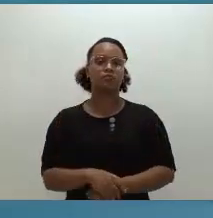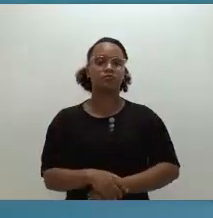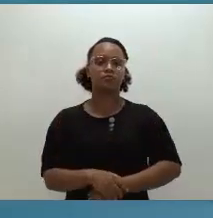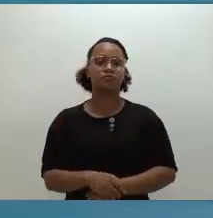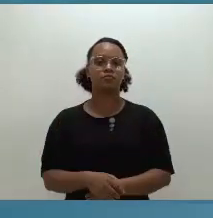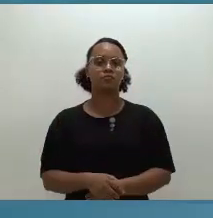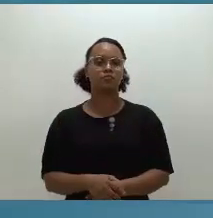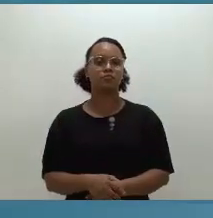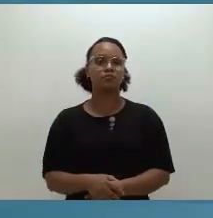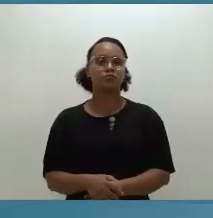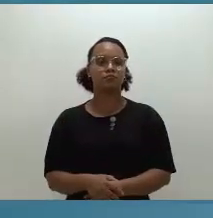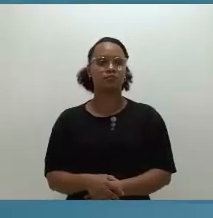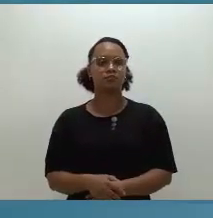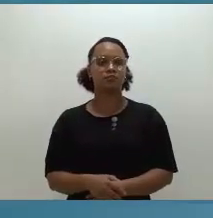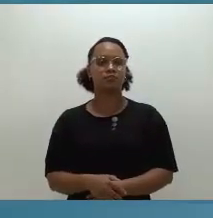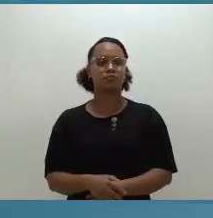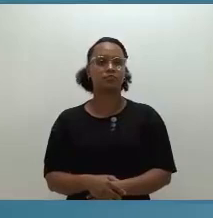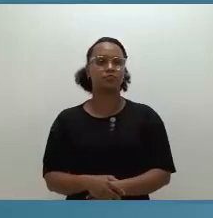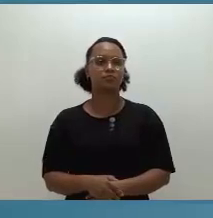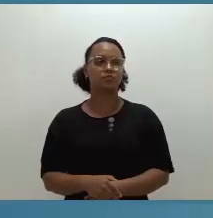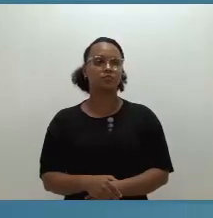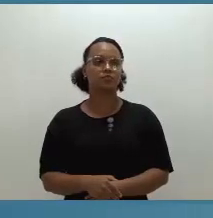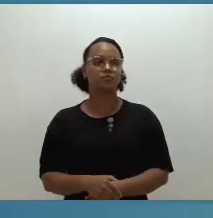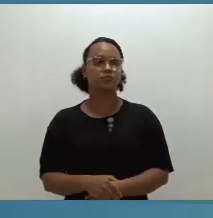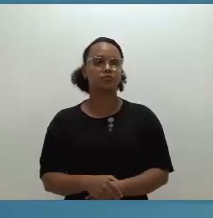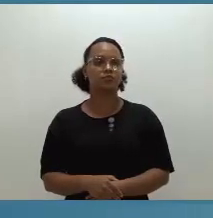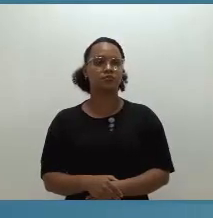4 nomes para que